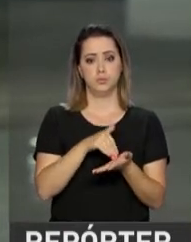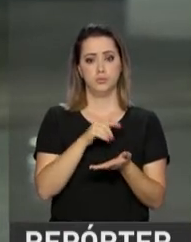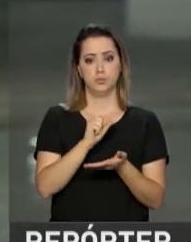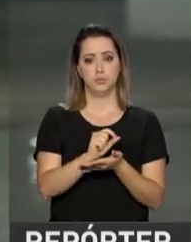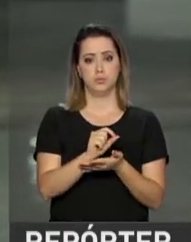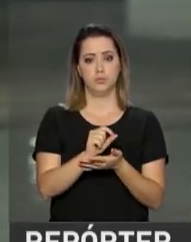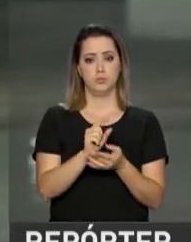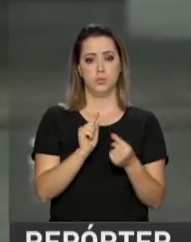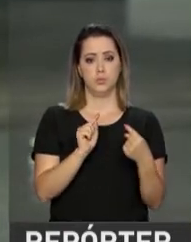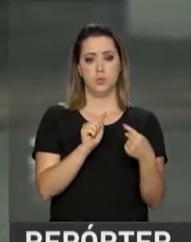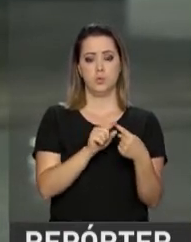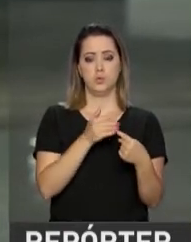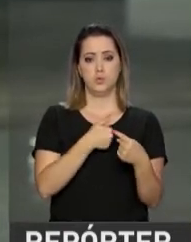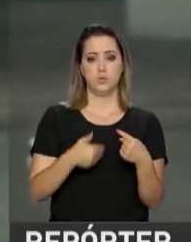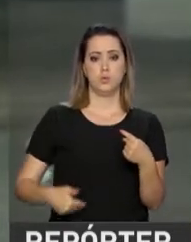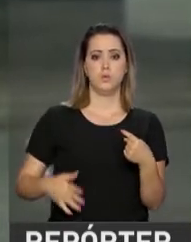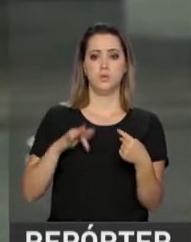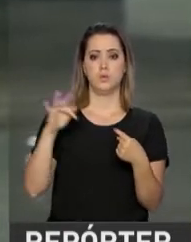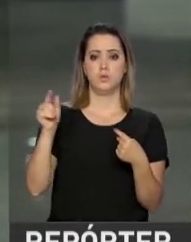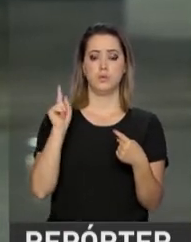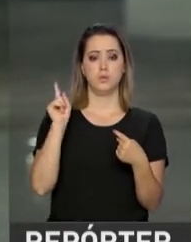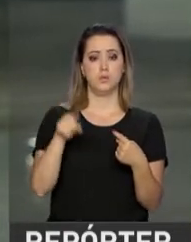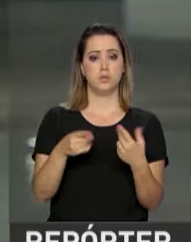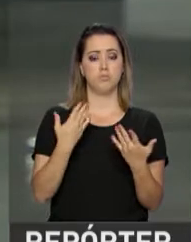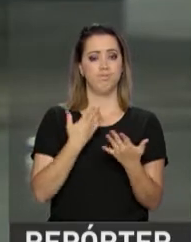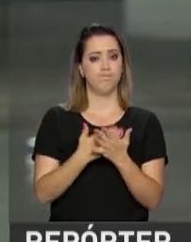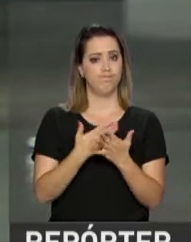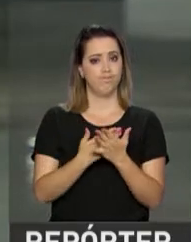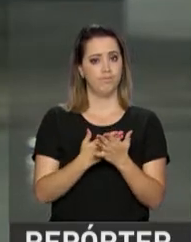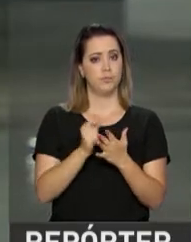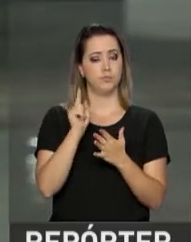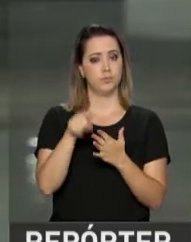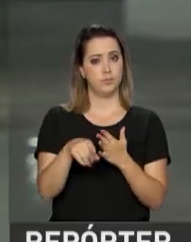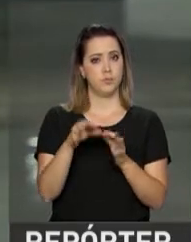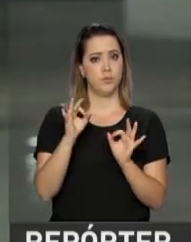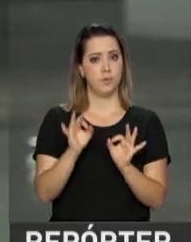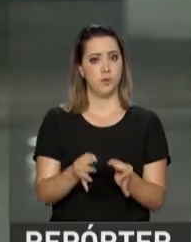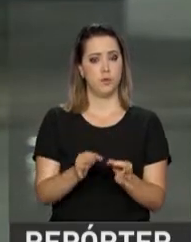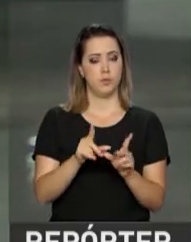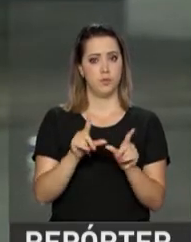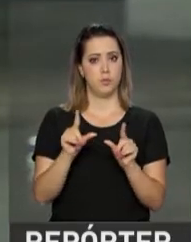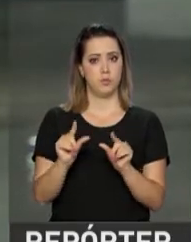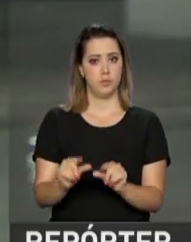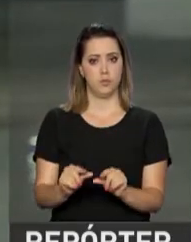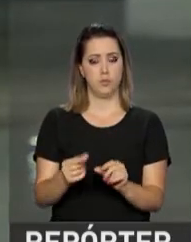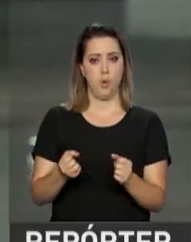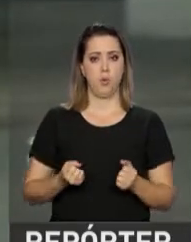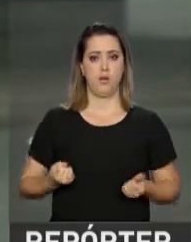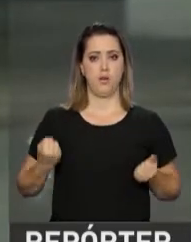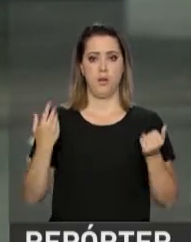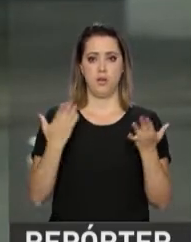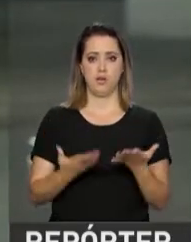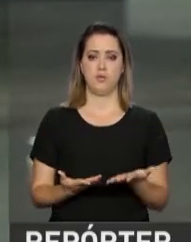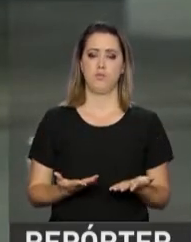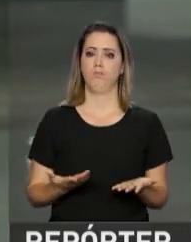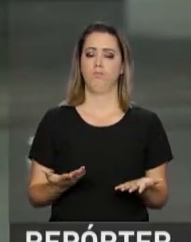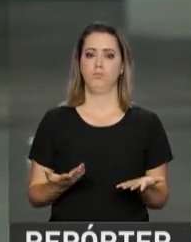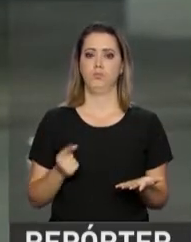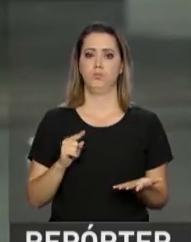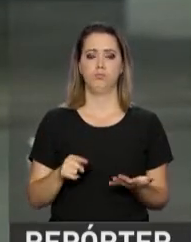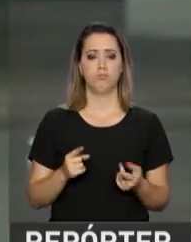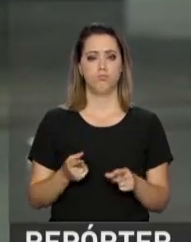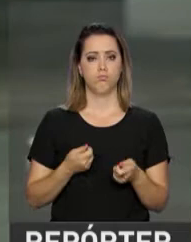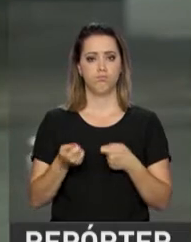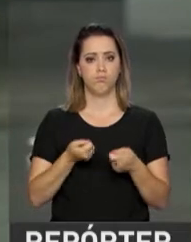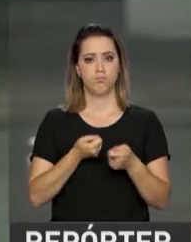foco do governo federal se debruçam em estudos justamente para reduzir gastos e despesas numa